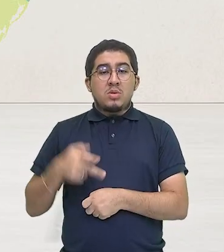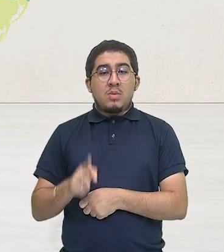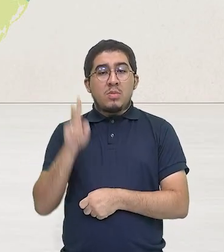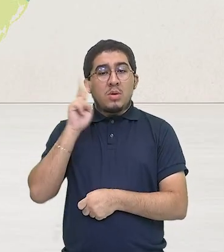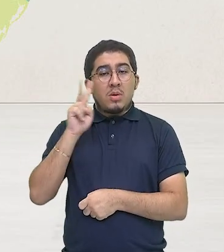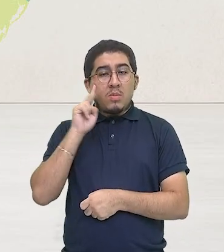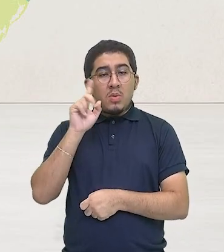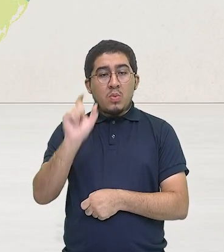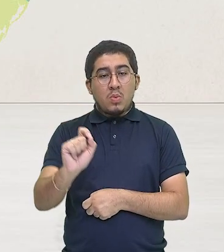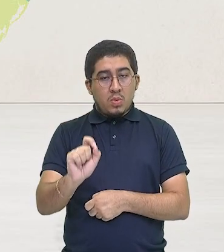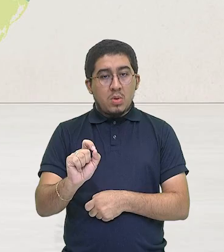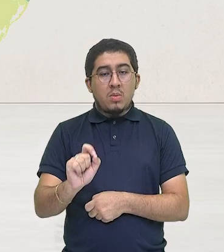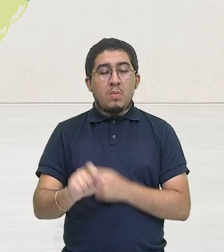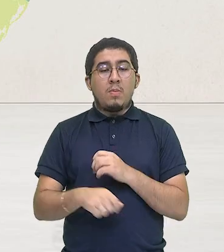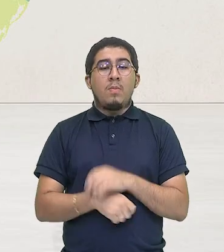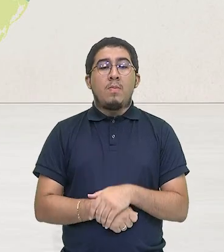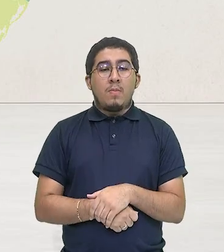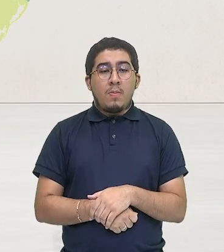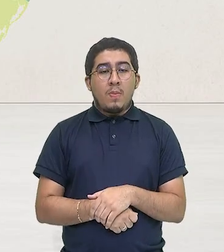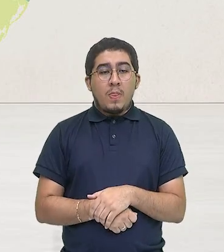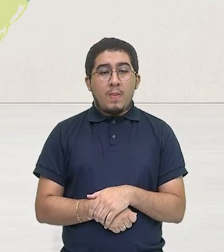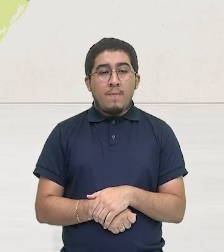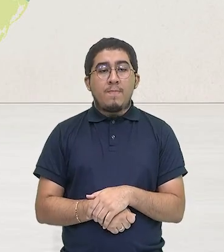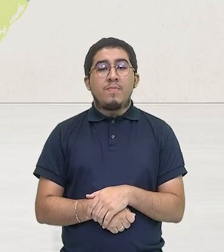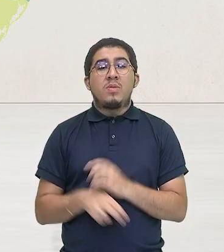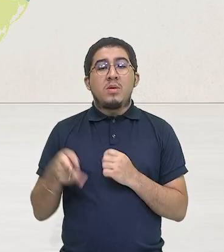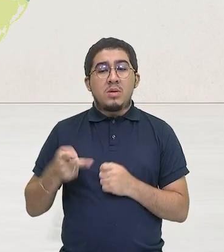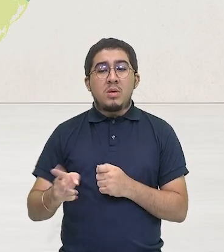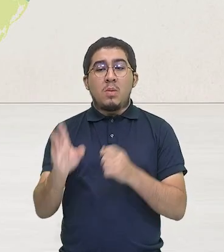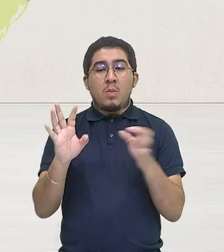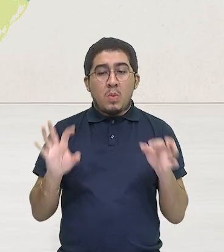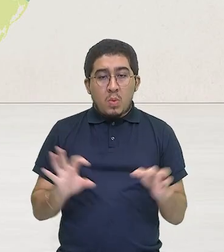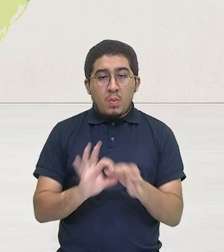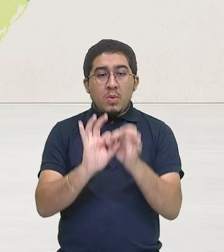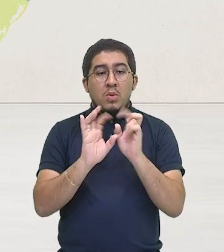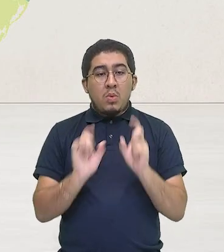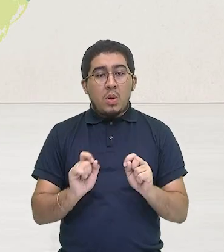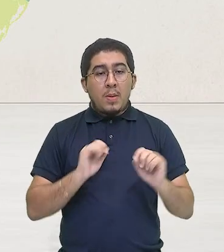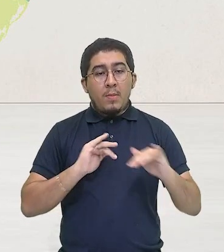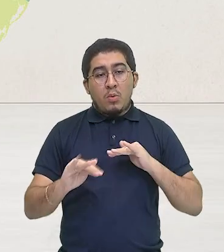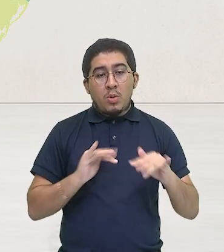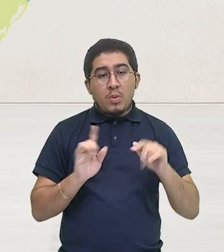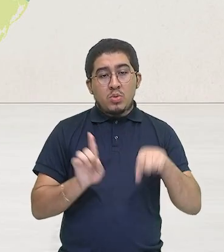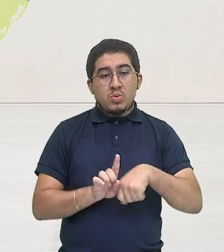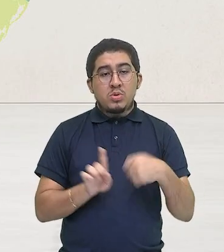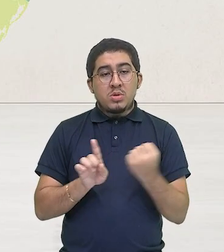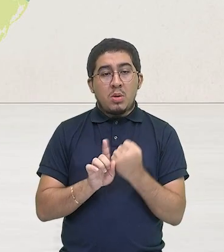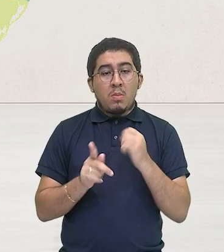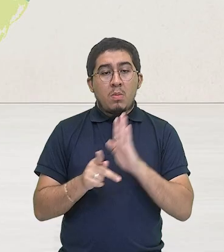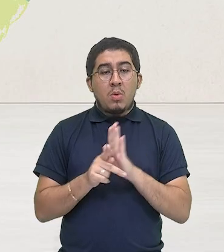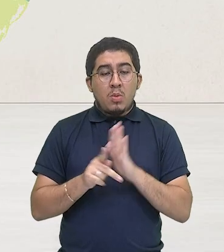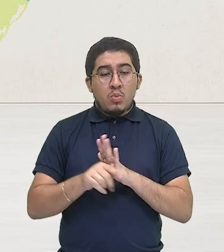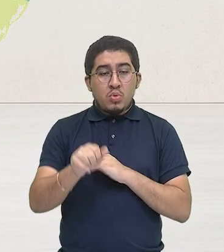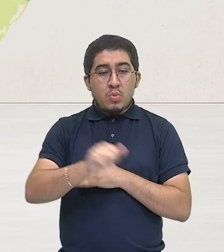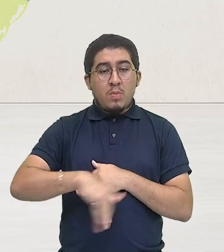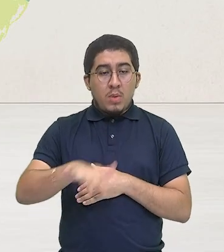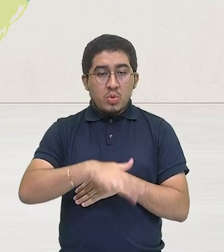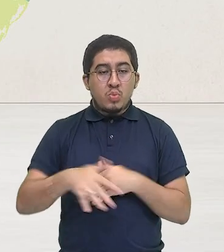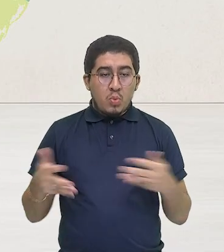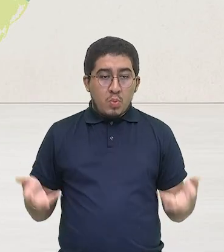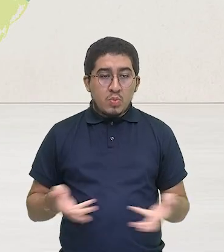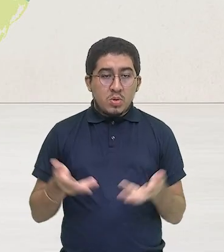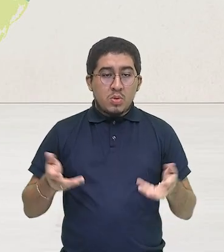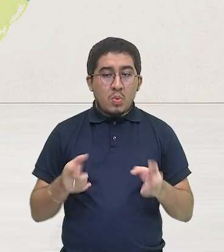de falar aqui para vocês está vinculada a esses movimentos sociais e suas redes